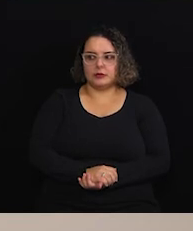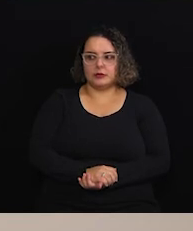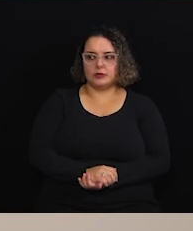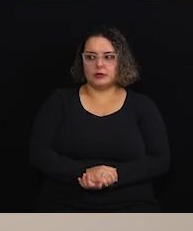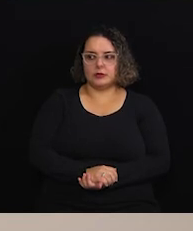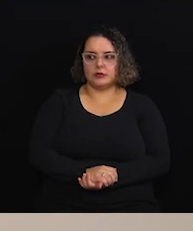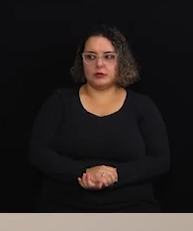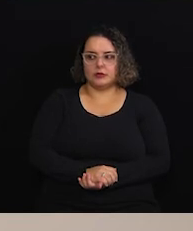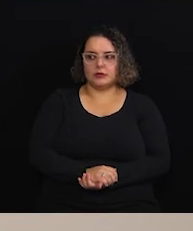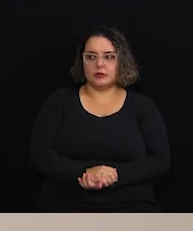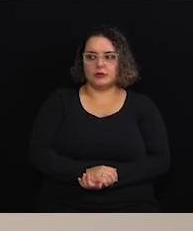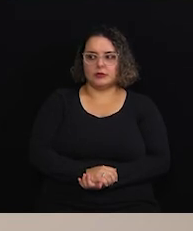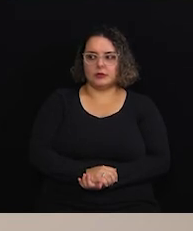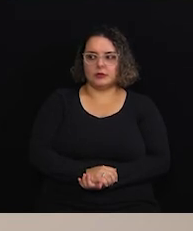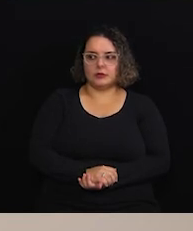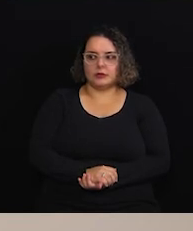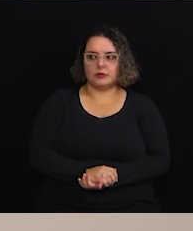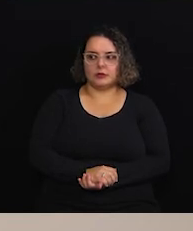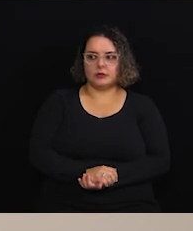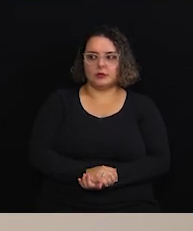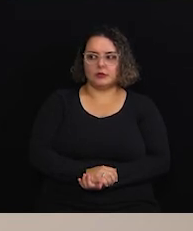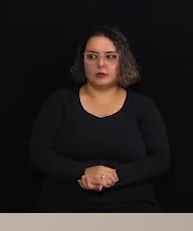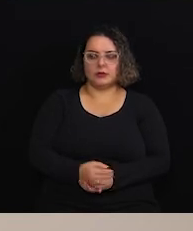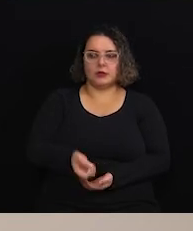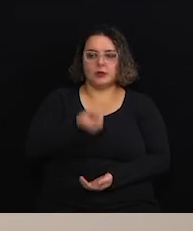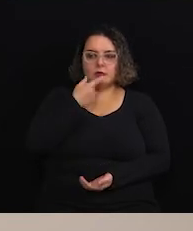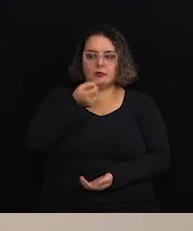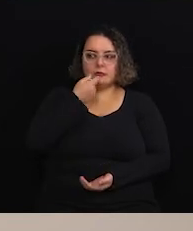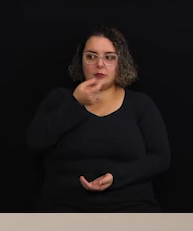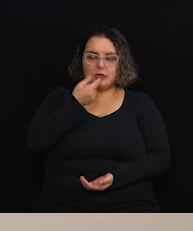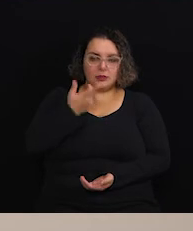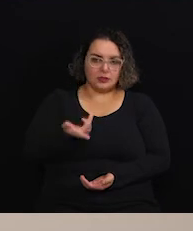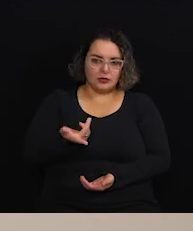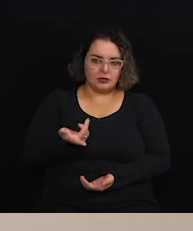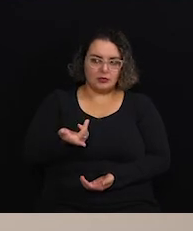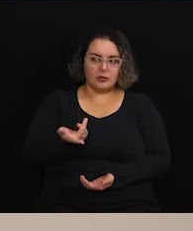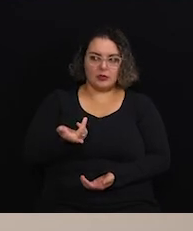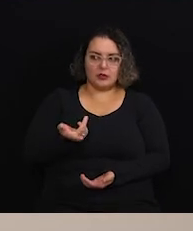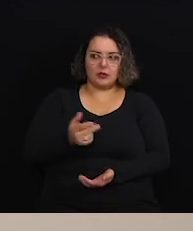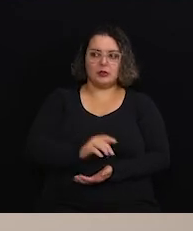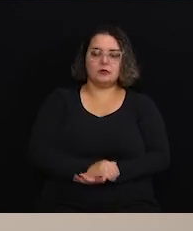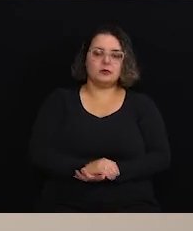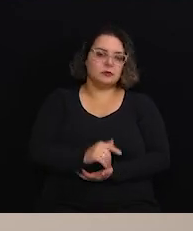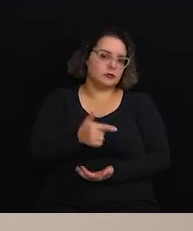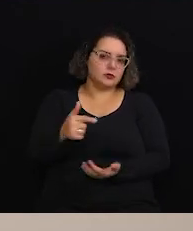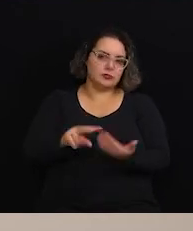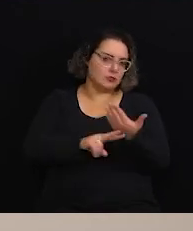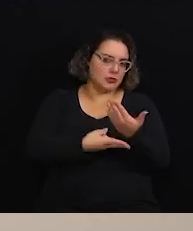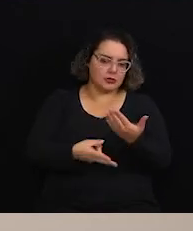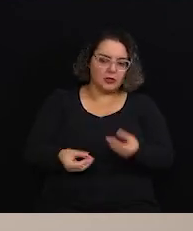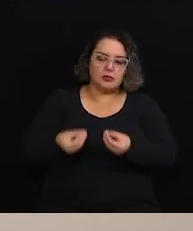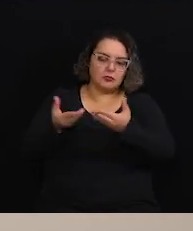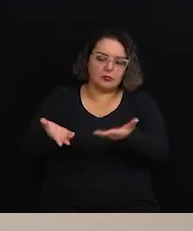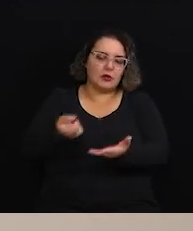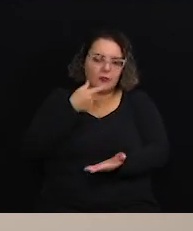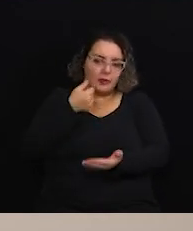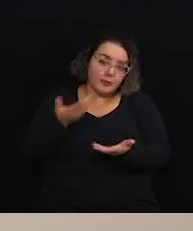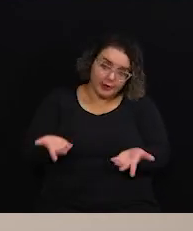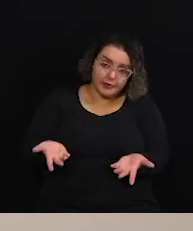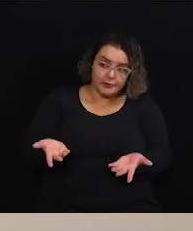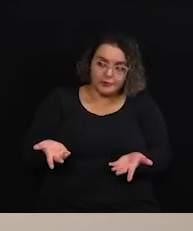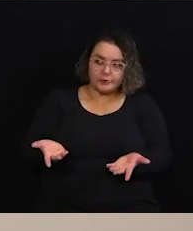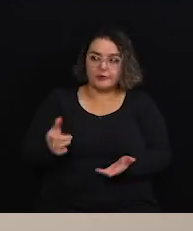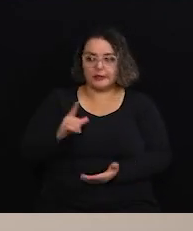dos medicamentos, acho que a gente não usava mais nenhum medicamento, né? De tanto seus efeitos, mas assim, hoje a gente tem medicações